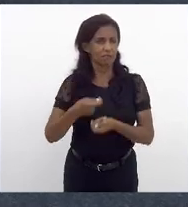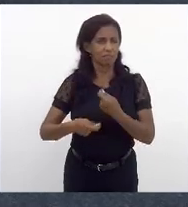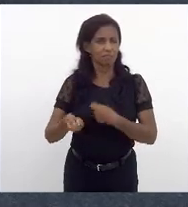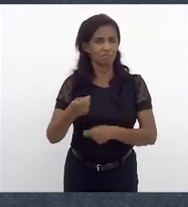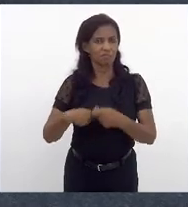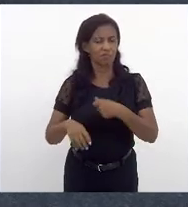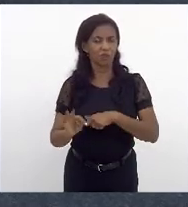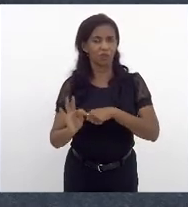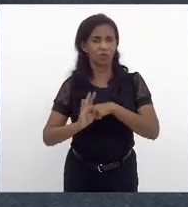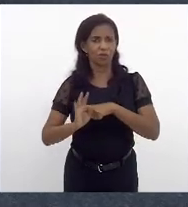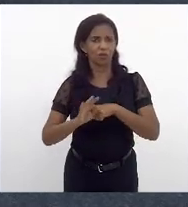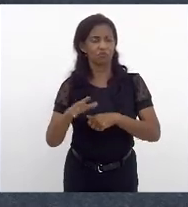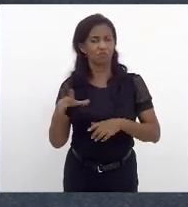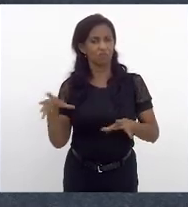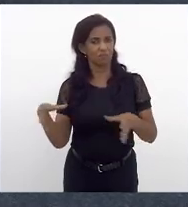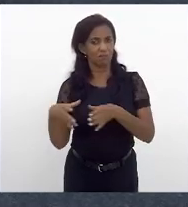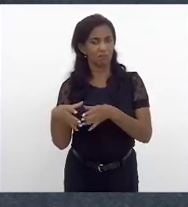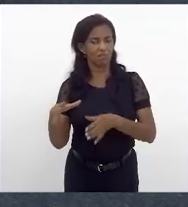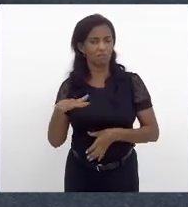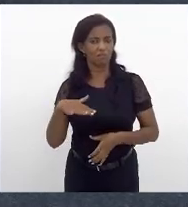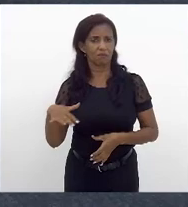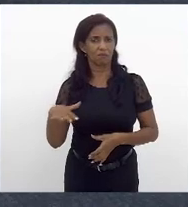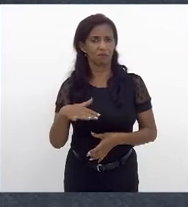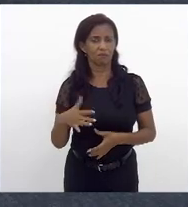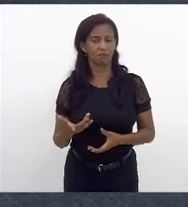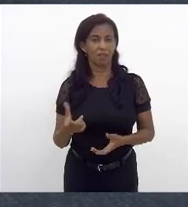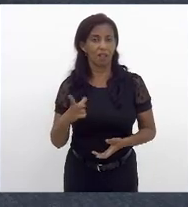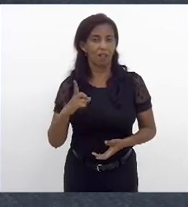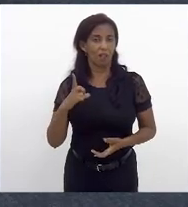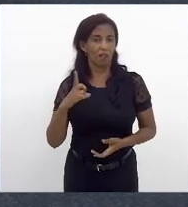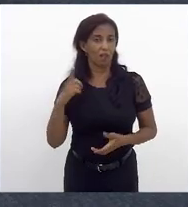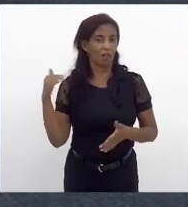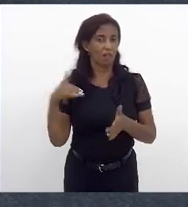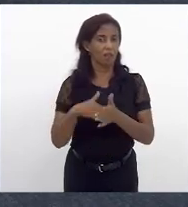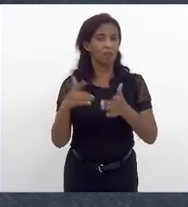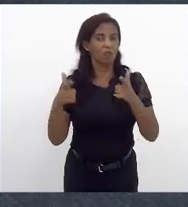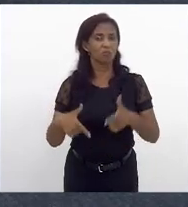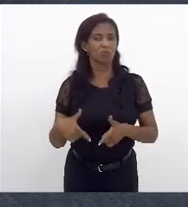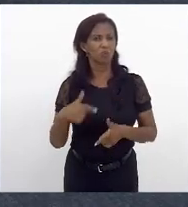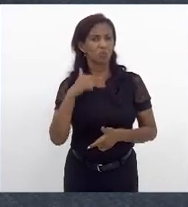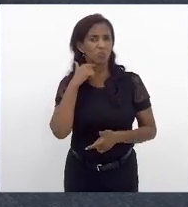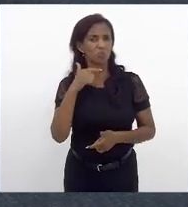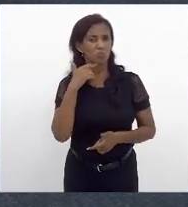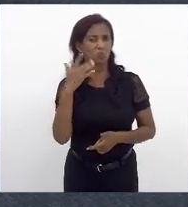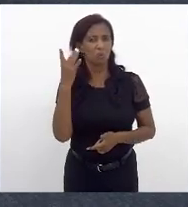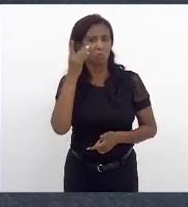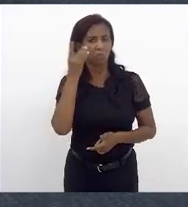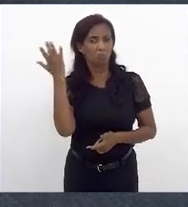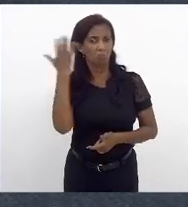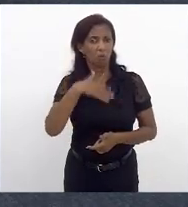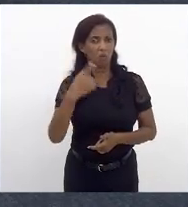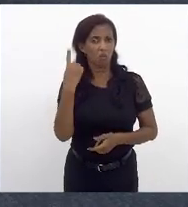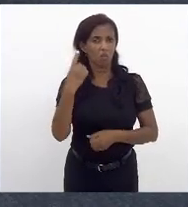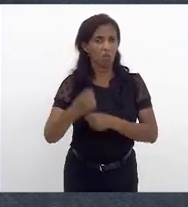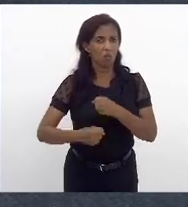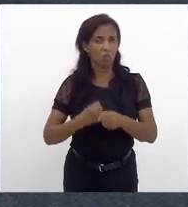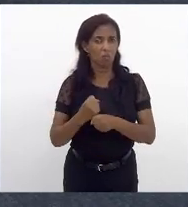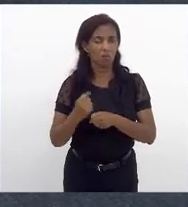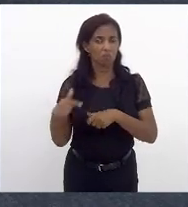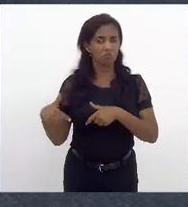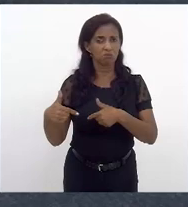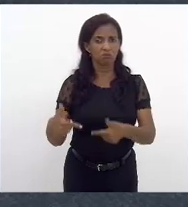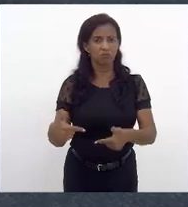ou técnica na área. Até onde sei, o indicado não conseguiu comprovar nem mesmo um ano de